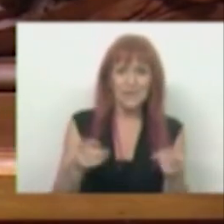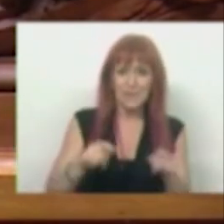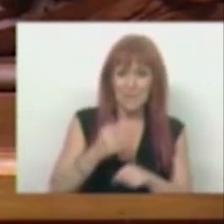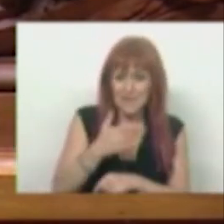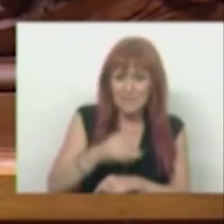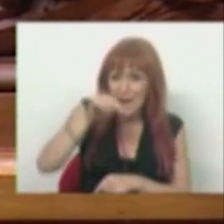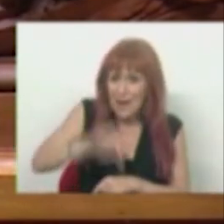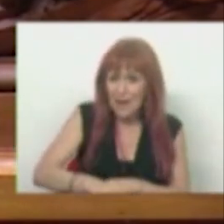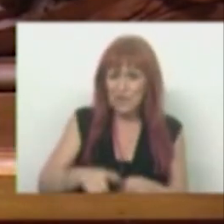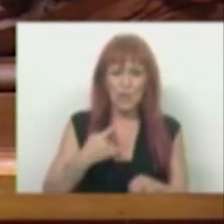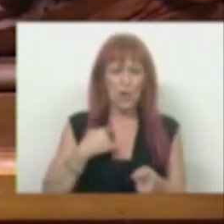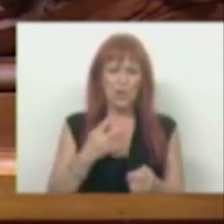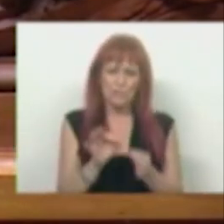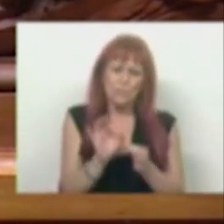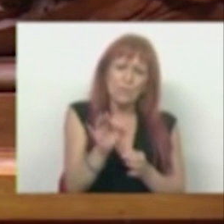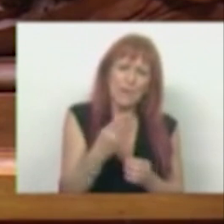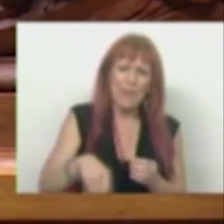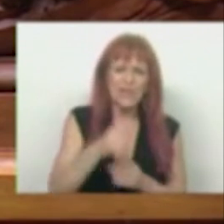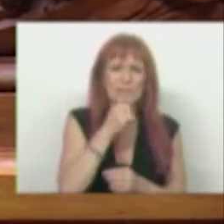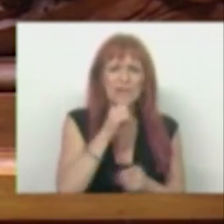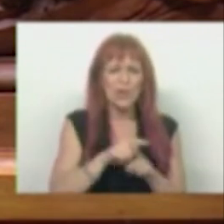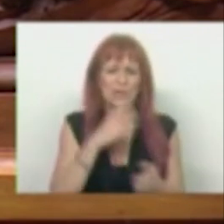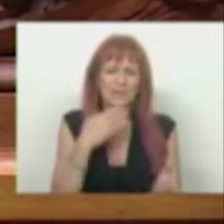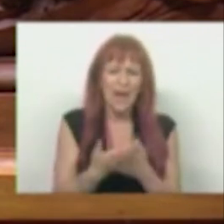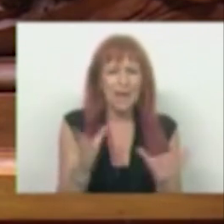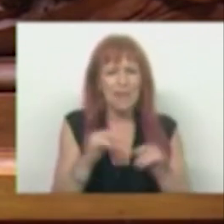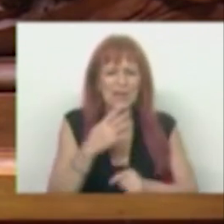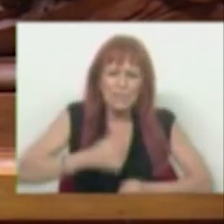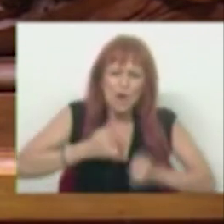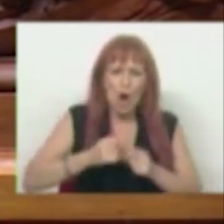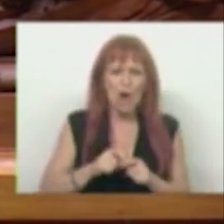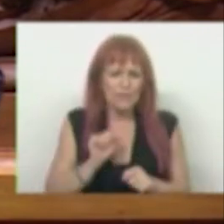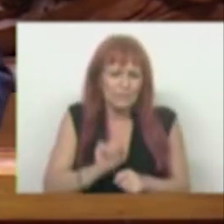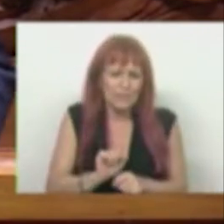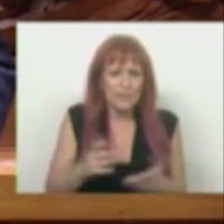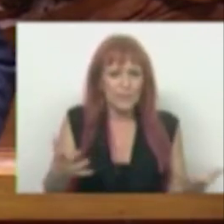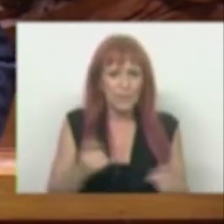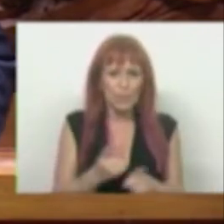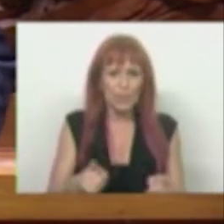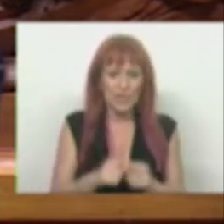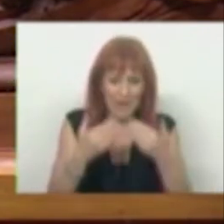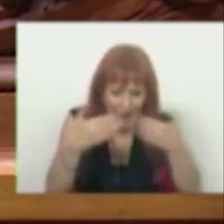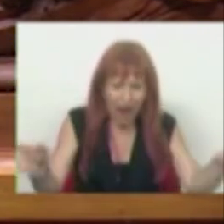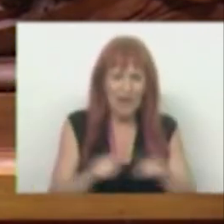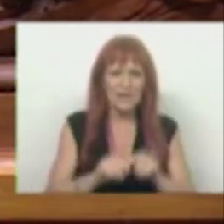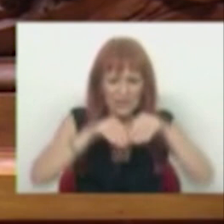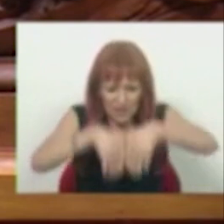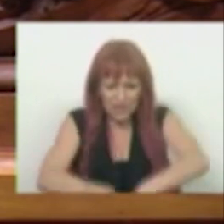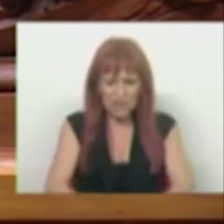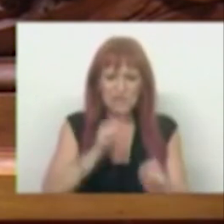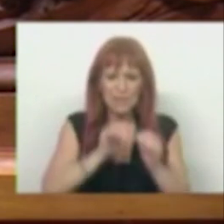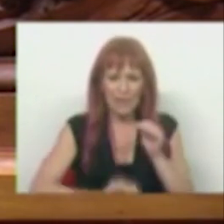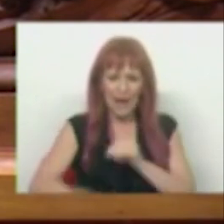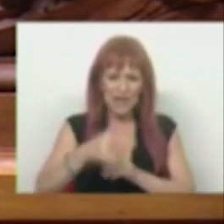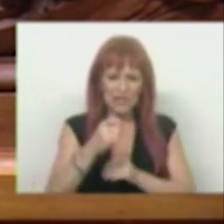esta semana nós acrescentámos medidas que nos vão ainda melhorar a nossa circunstância, porque inaugurámos a cascata de barragens